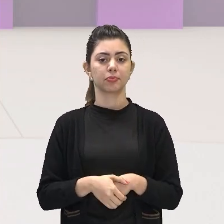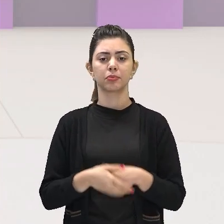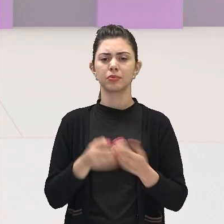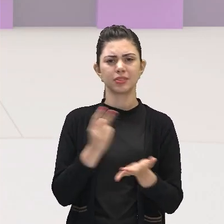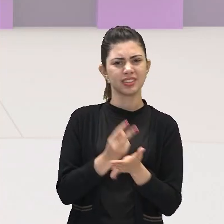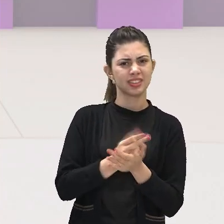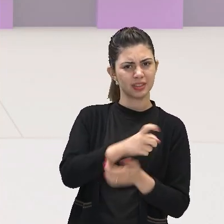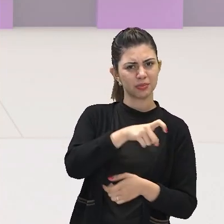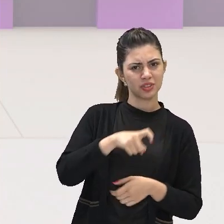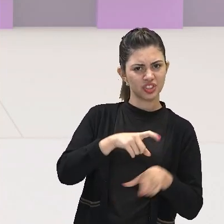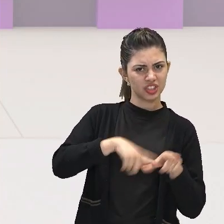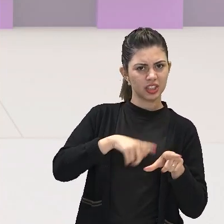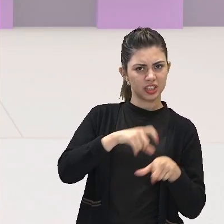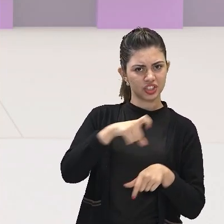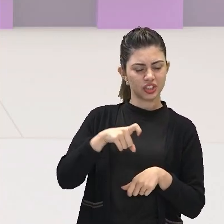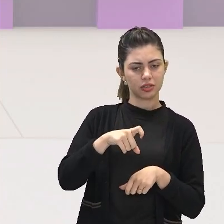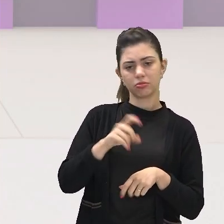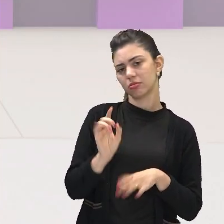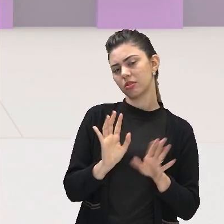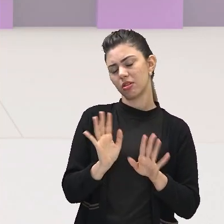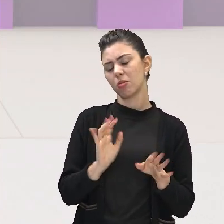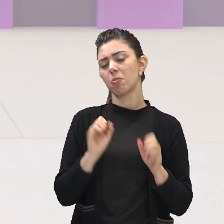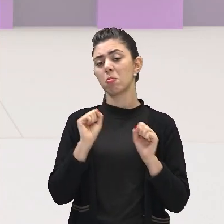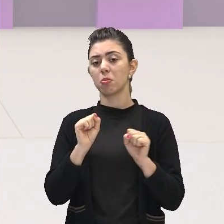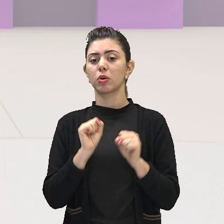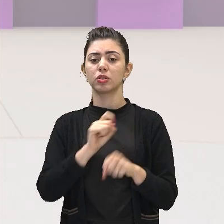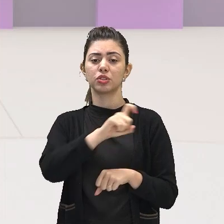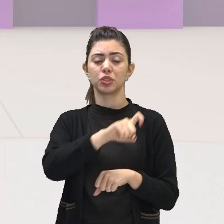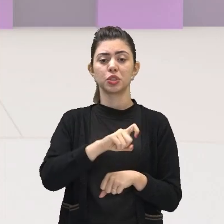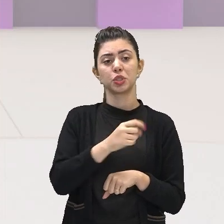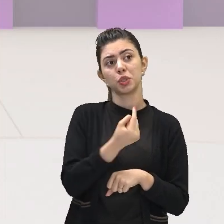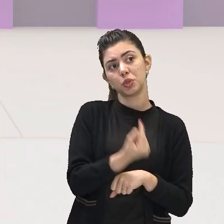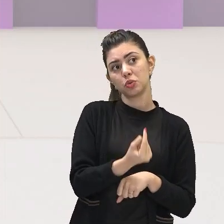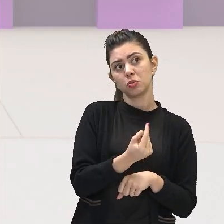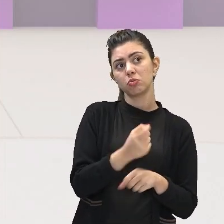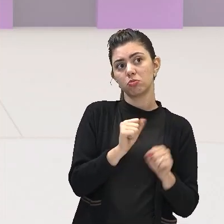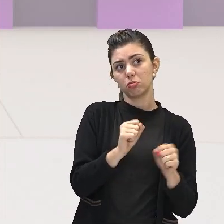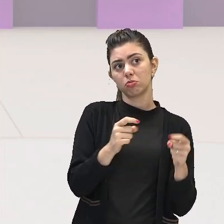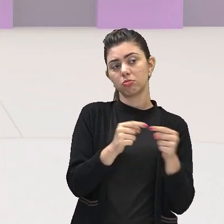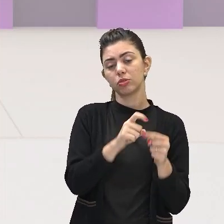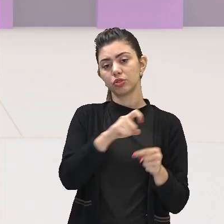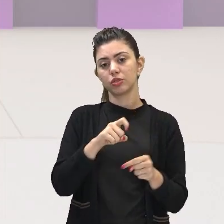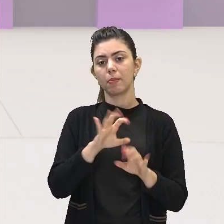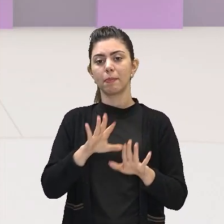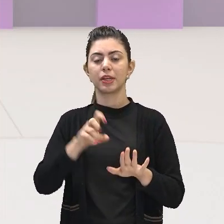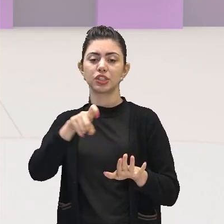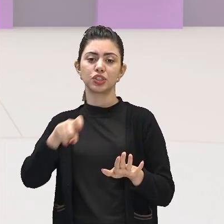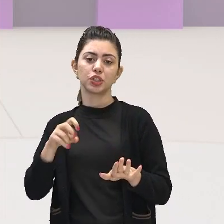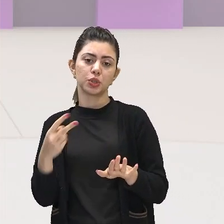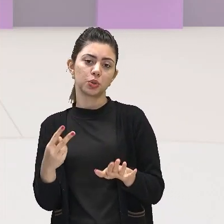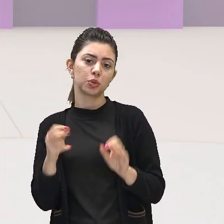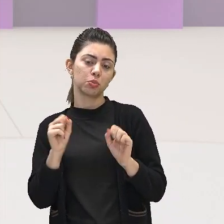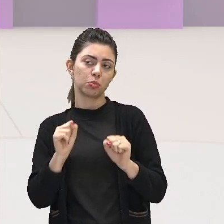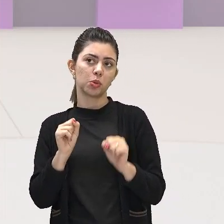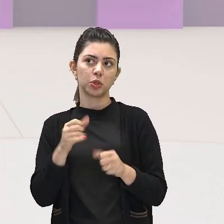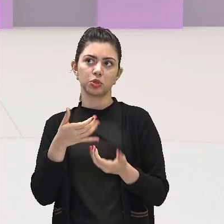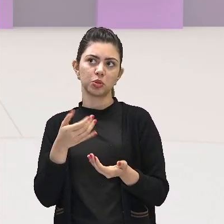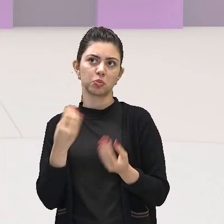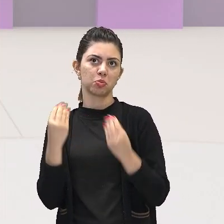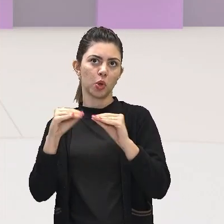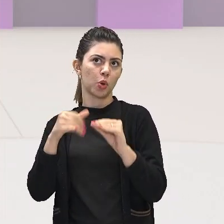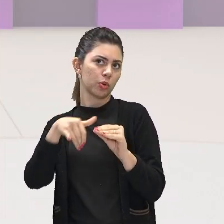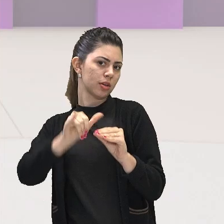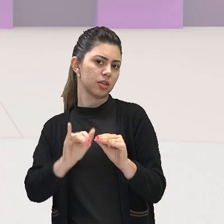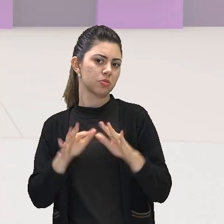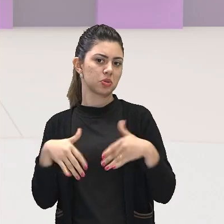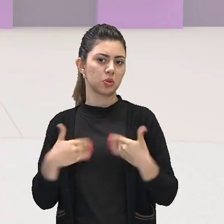x? Não, a gente pode botar um x, por exemplo, o x1 pode ser o x. O x2 a gente pode representar, por exemplo, por y.